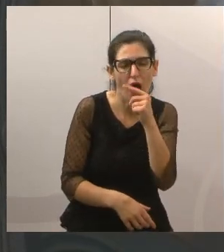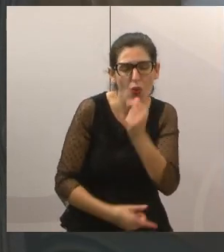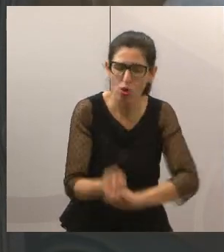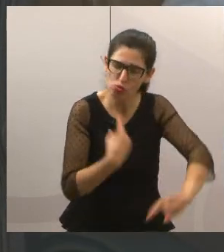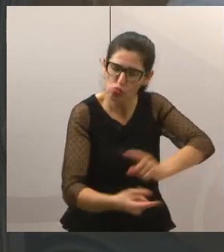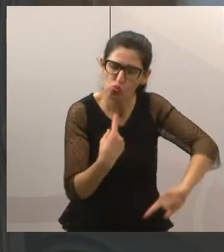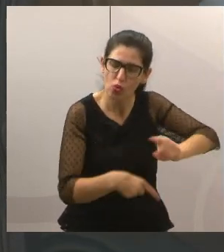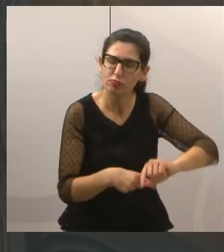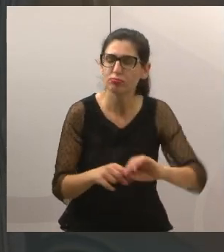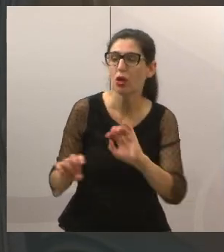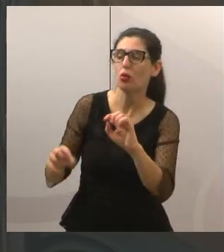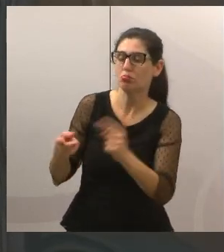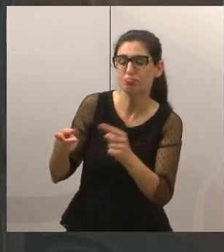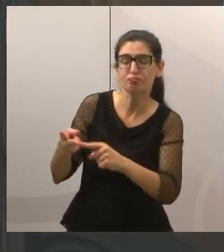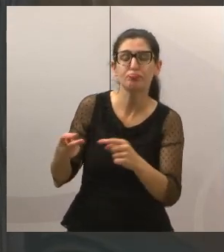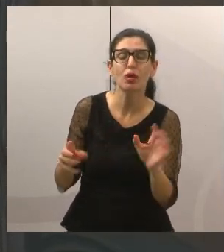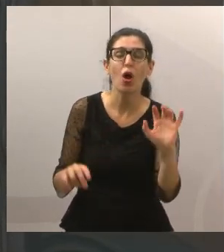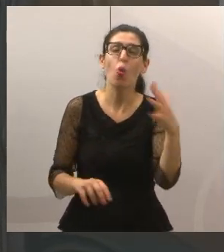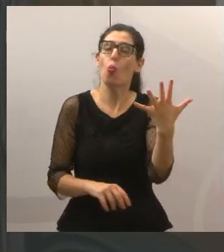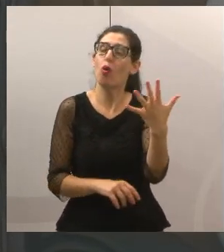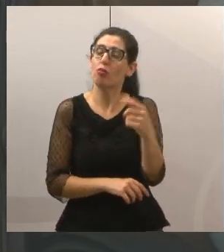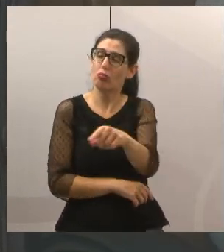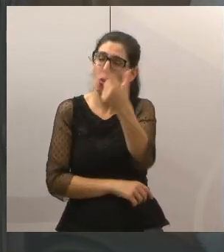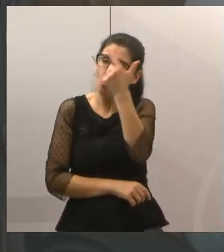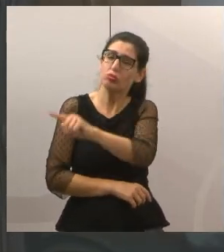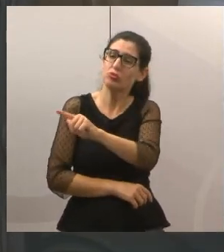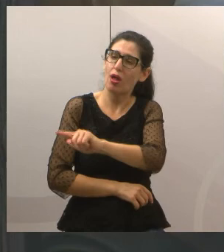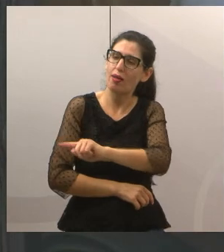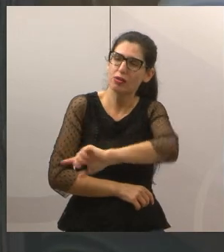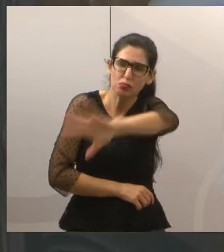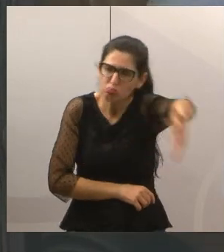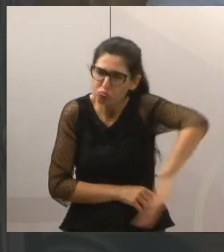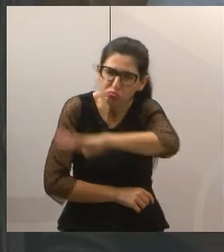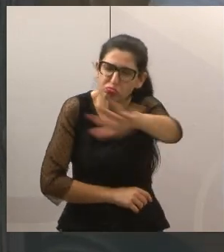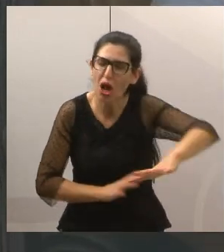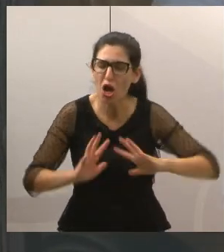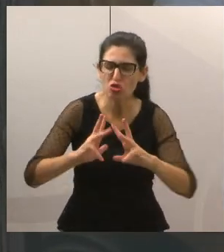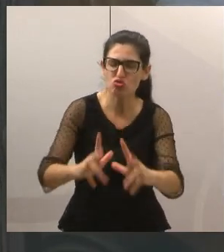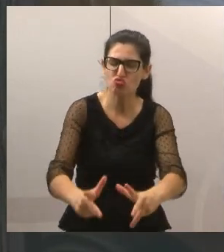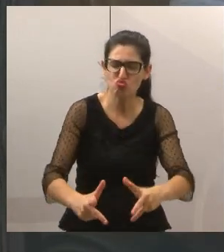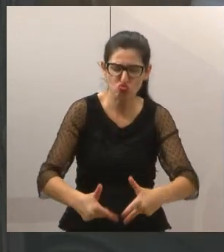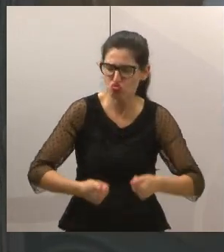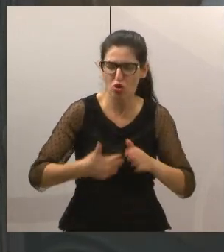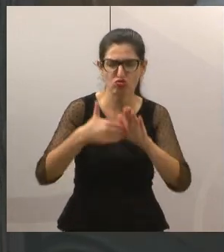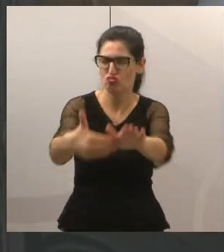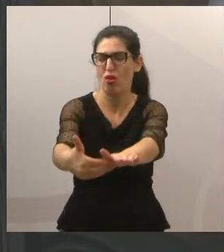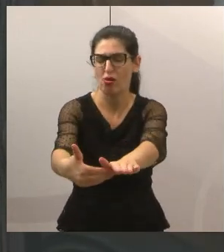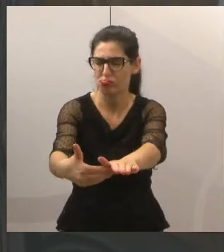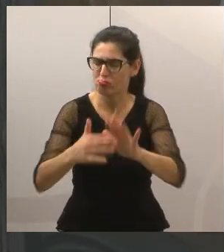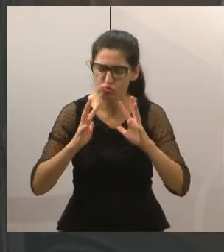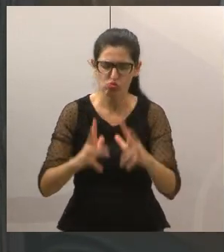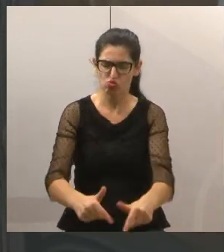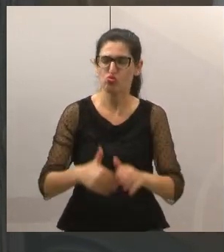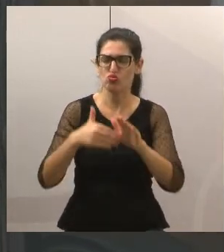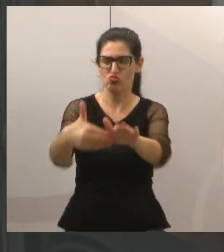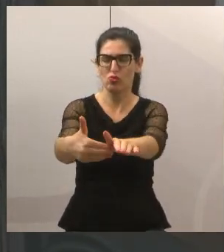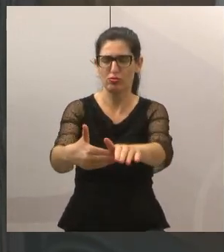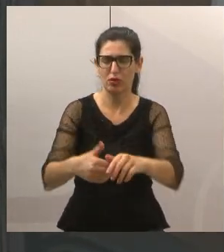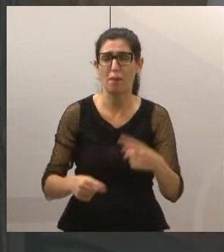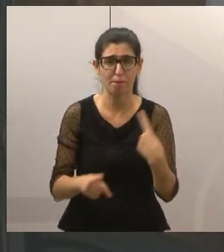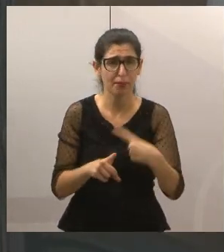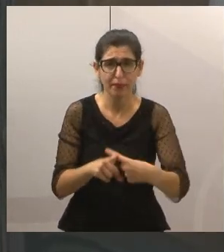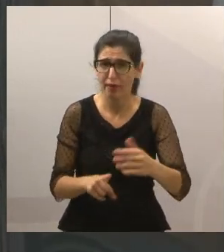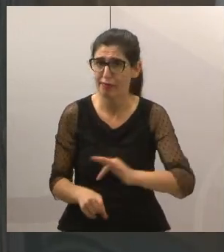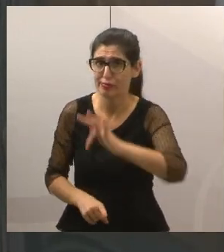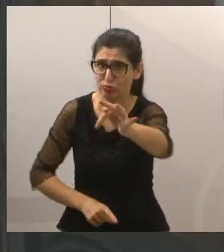que você acha que a gente consegue universalizar, se a gente for ter esse montante de investimento aí nos próximos anos para